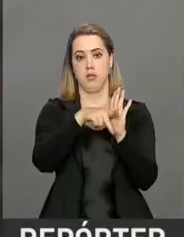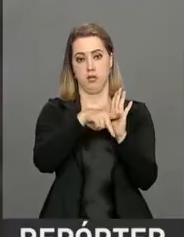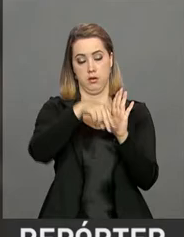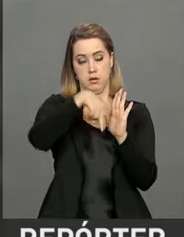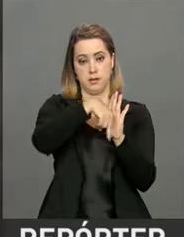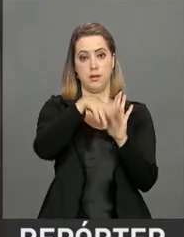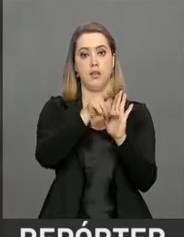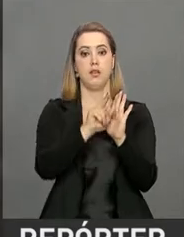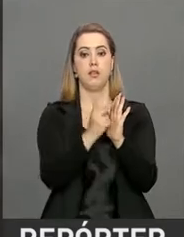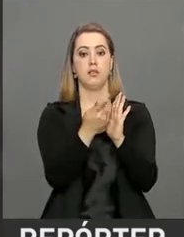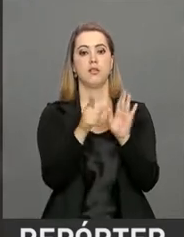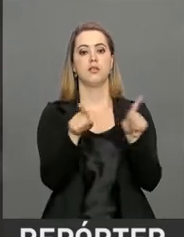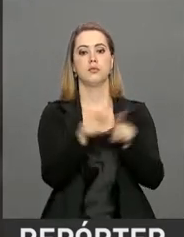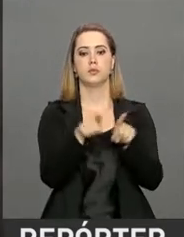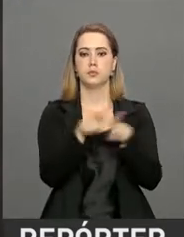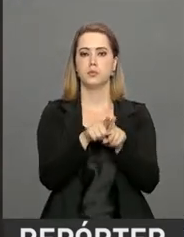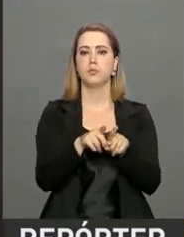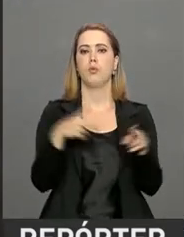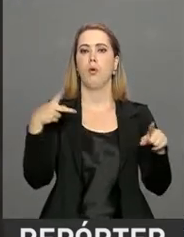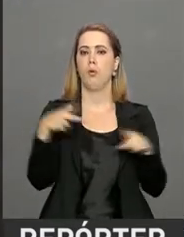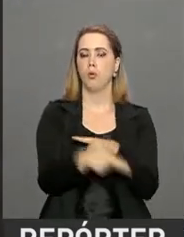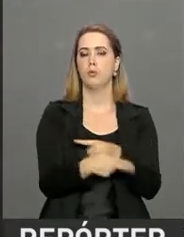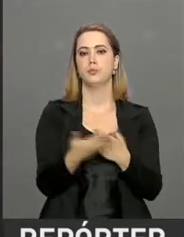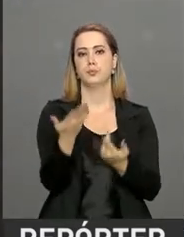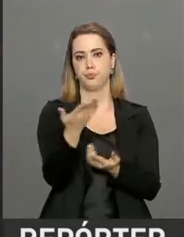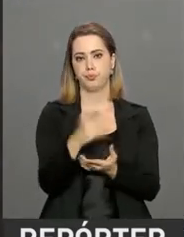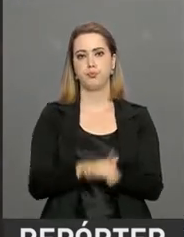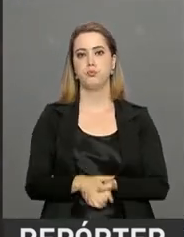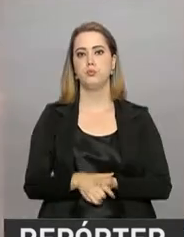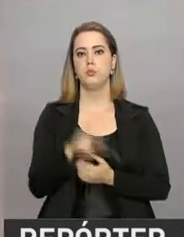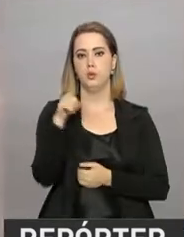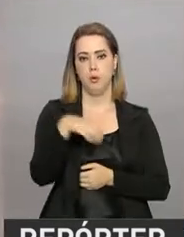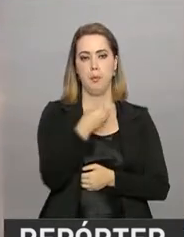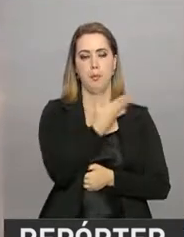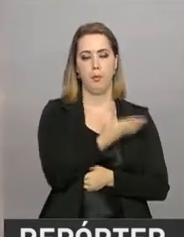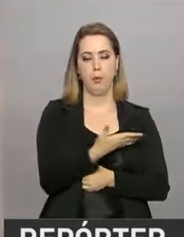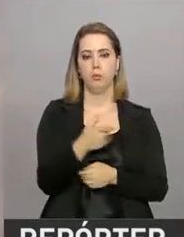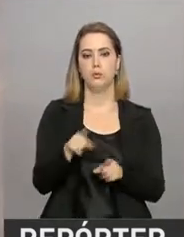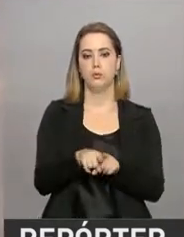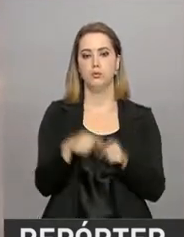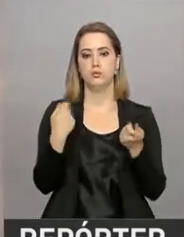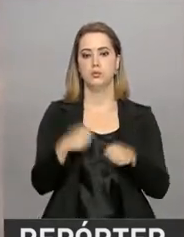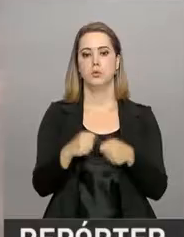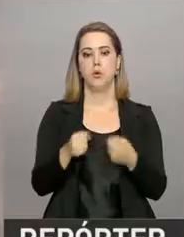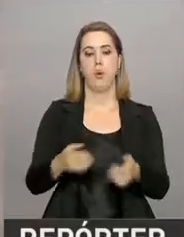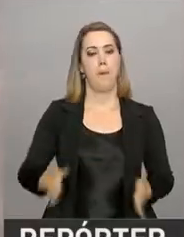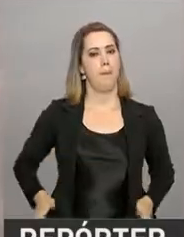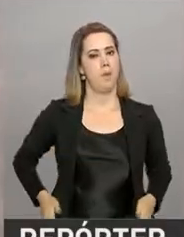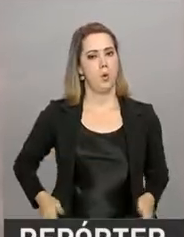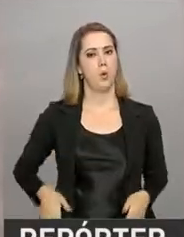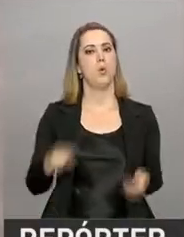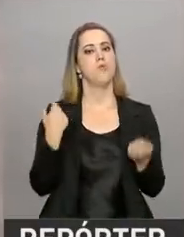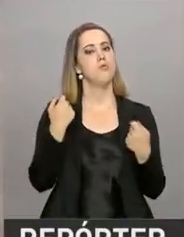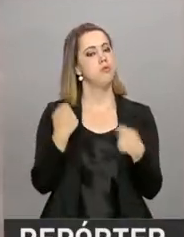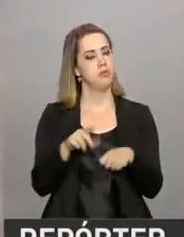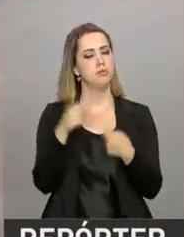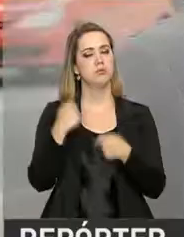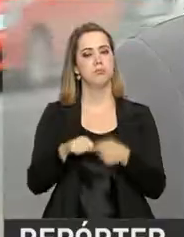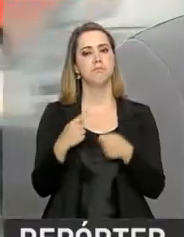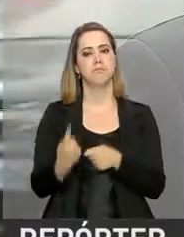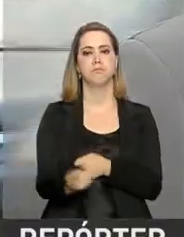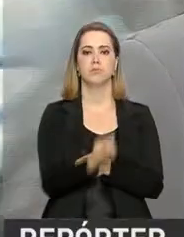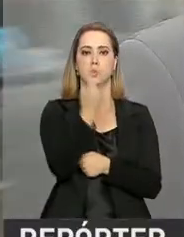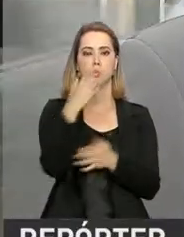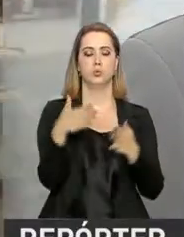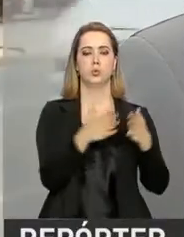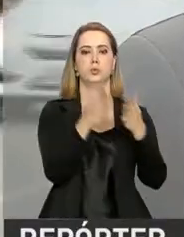de vale tudo está valendo é uma coisa que acho que a gente tem que respeitar pesou no bolso cara já tem shiney e até já ir